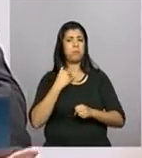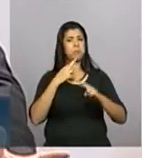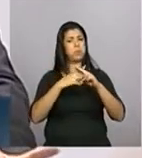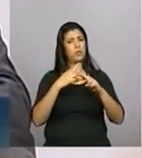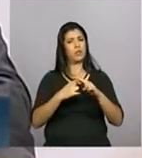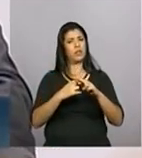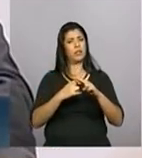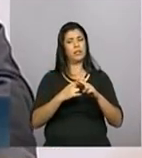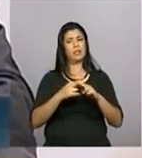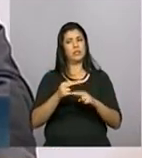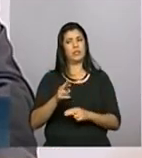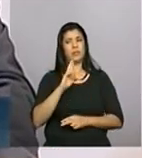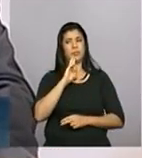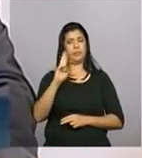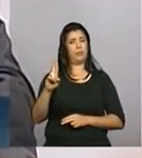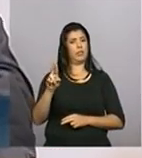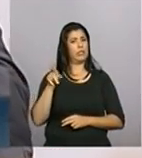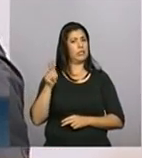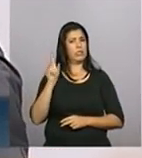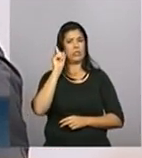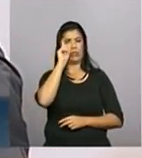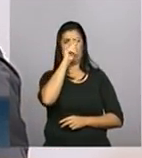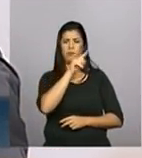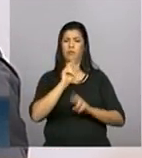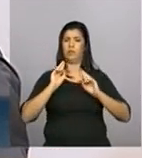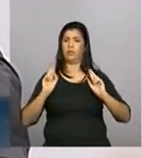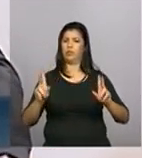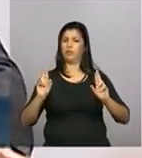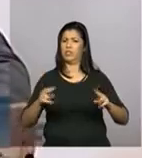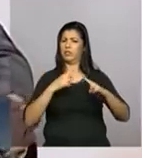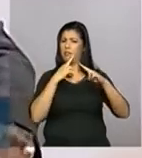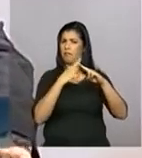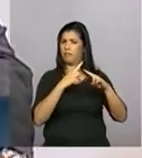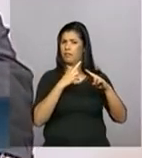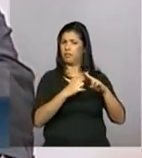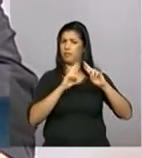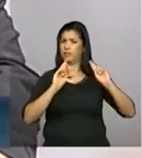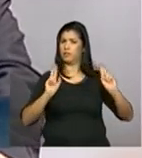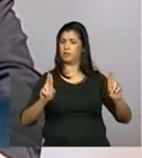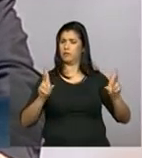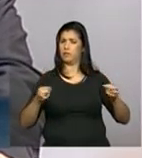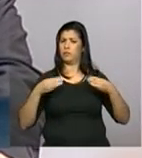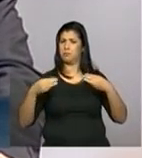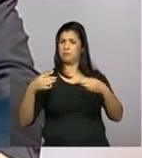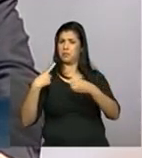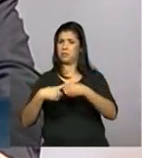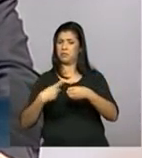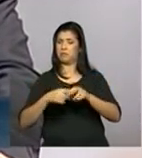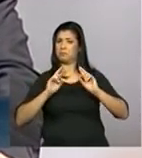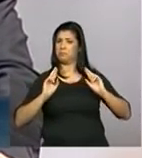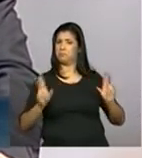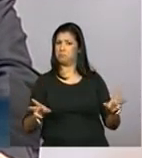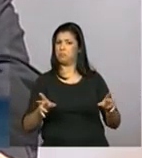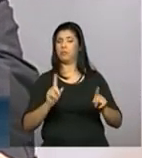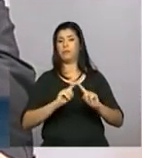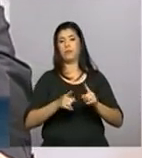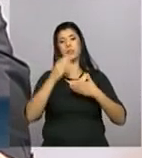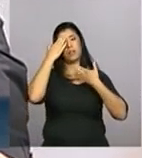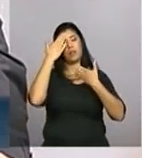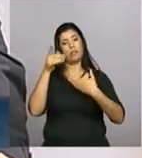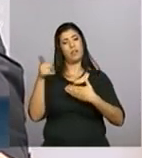falei assim: "Presidenta, é muito diferente a Caixa do Ministério das Cidades, mas quero agradecê-la por